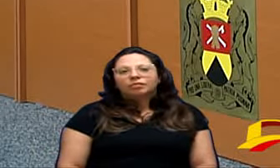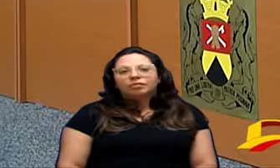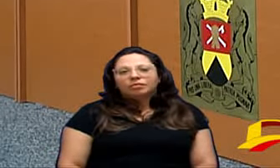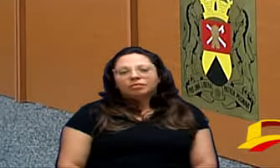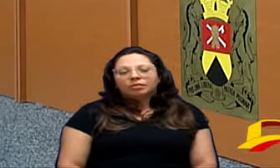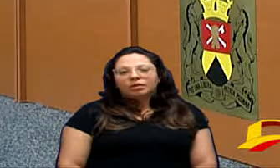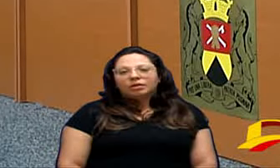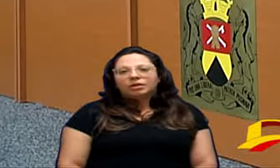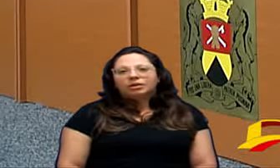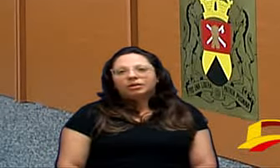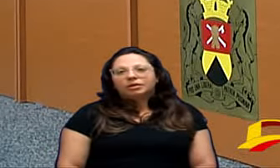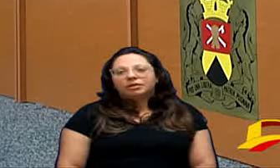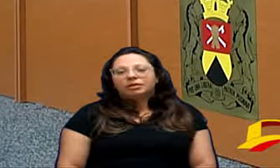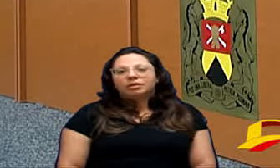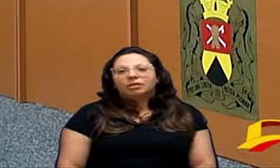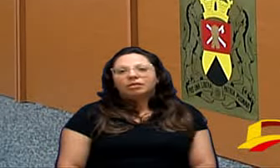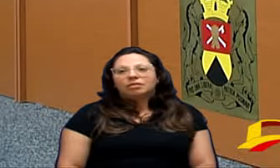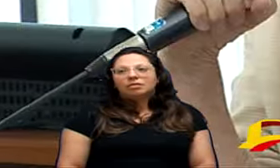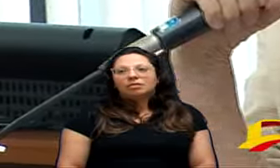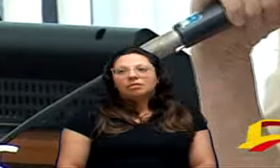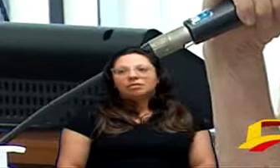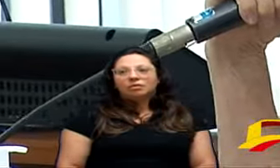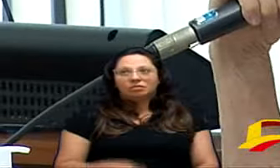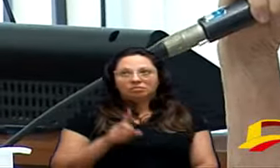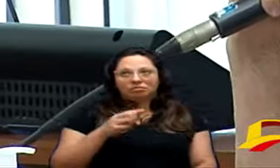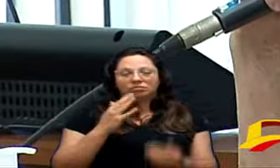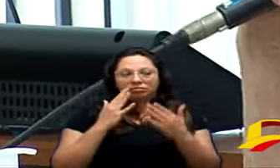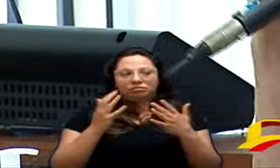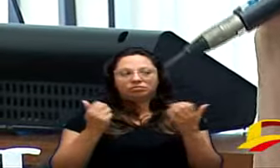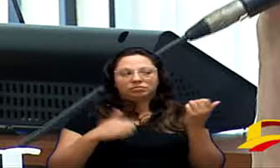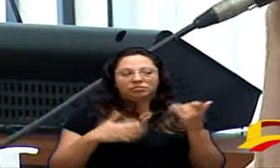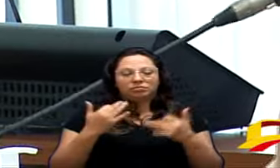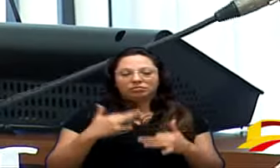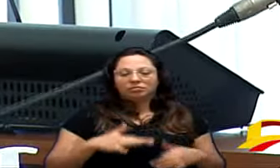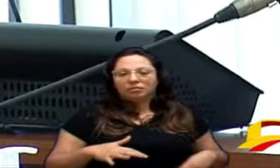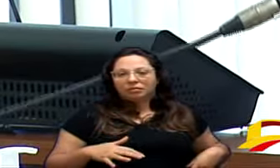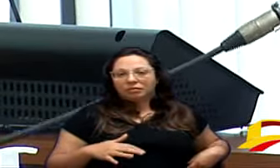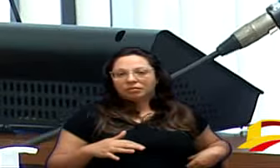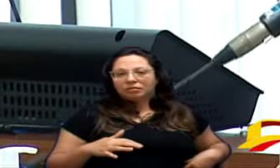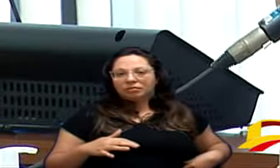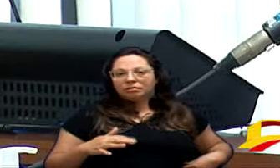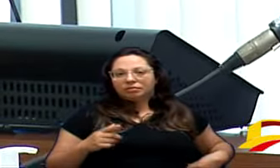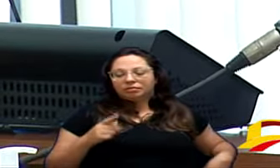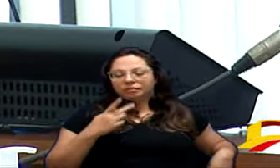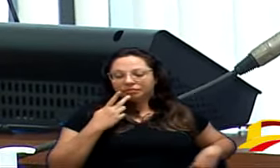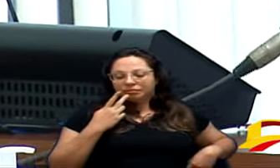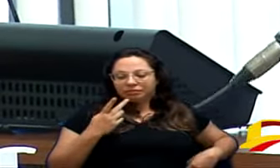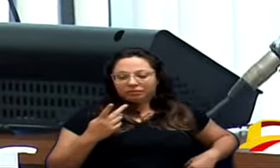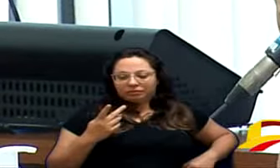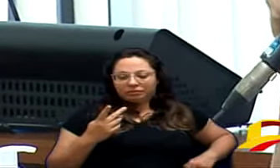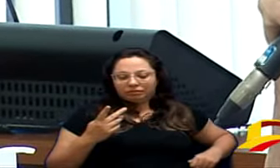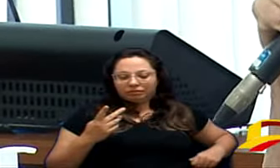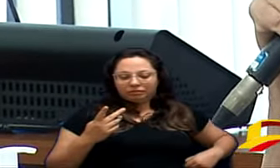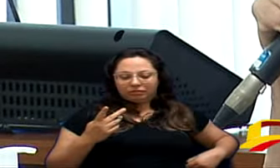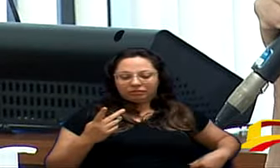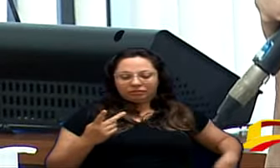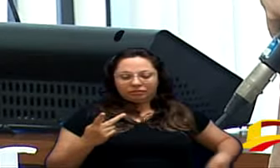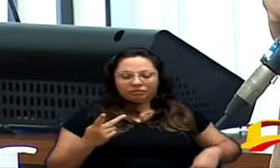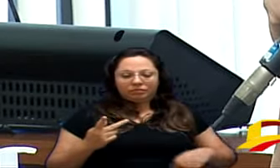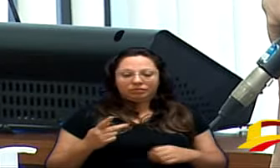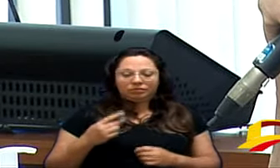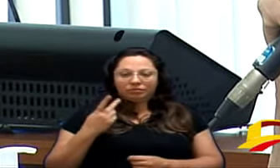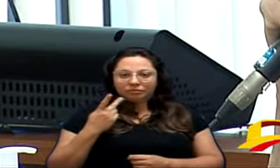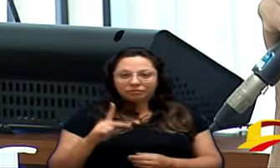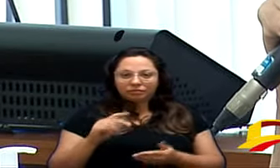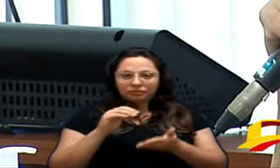Fernanda secretário o senhor apresentou seu orçamento falou que o senhor disse também que na sua